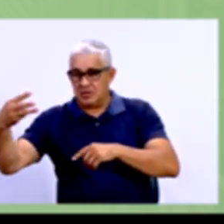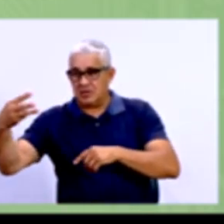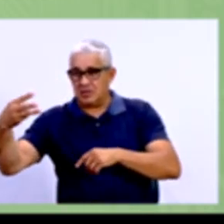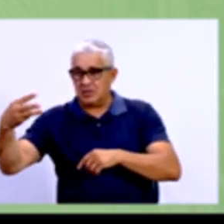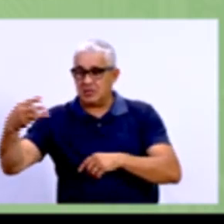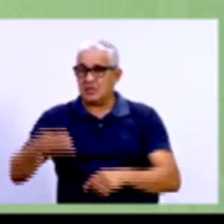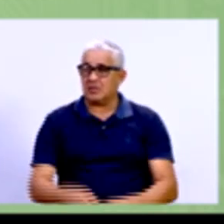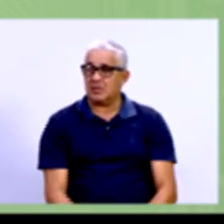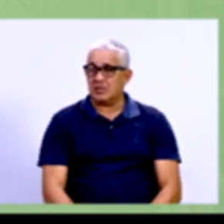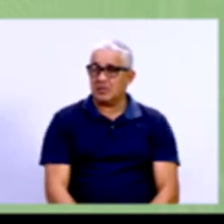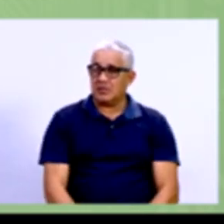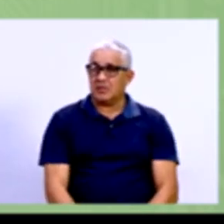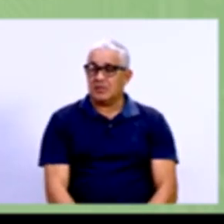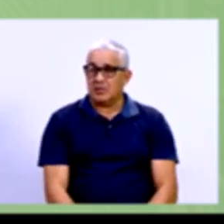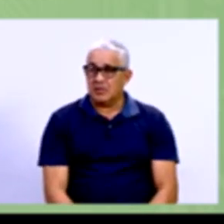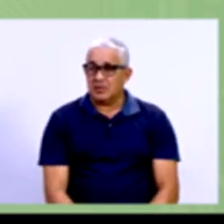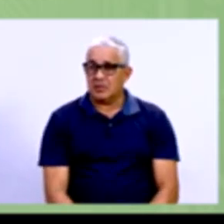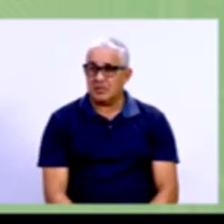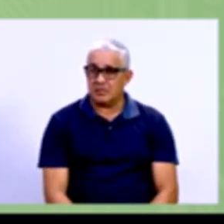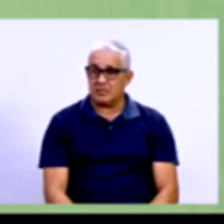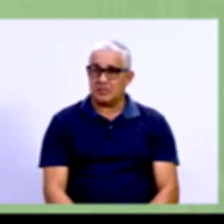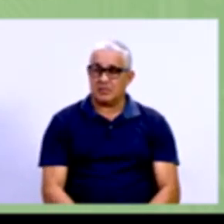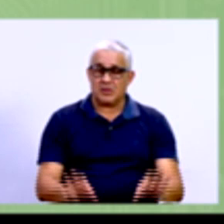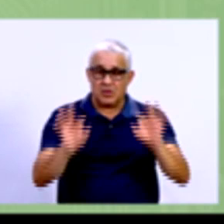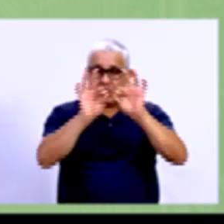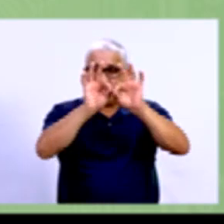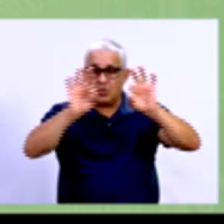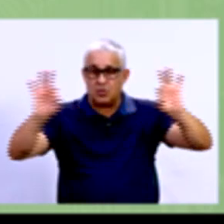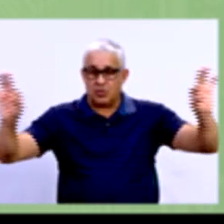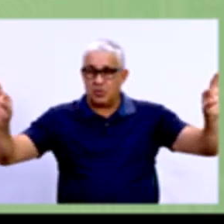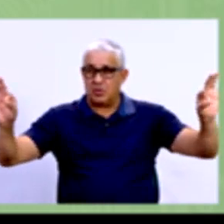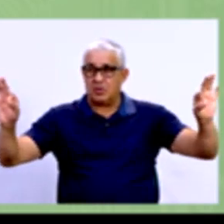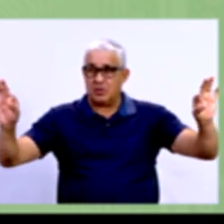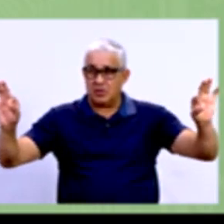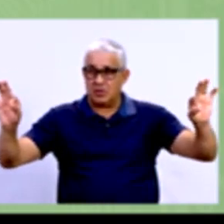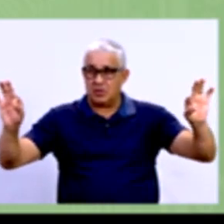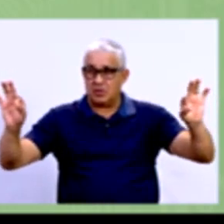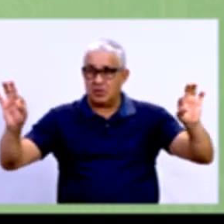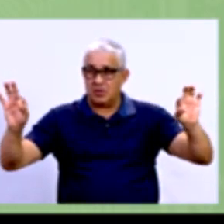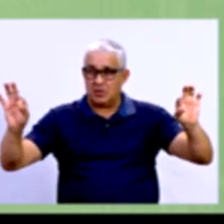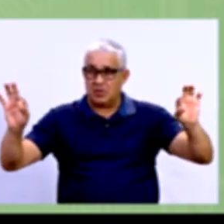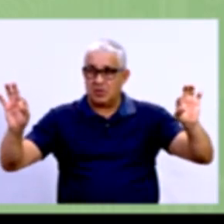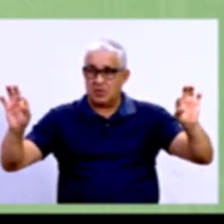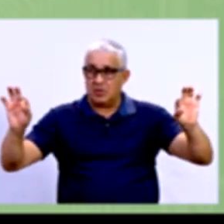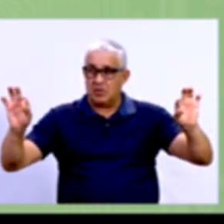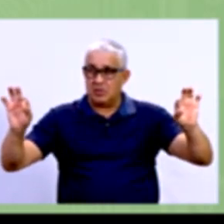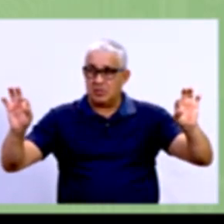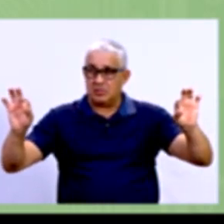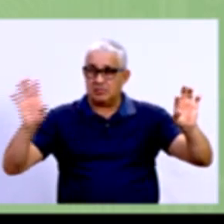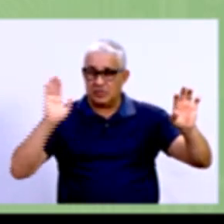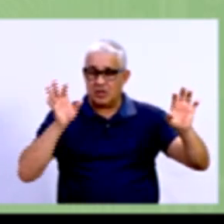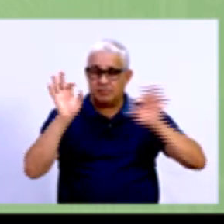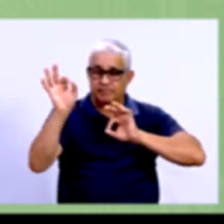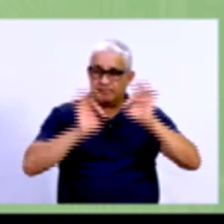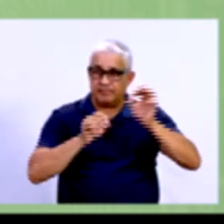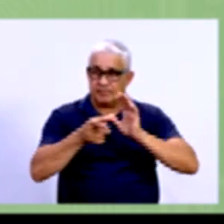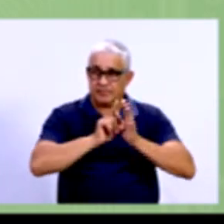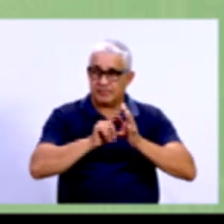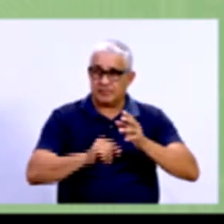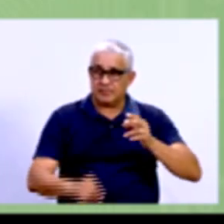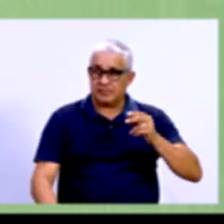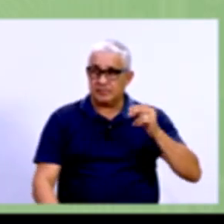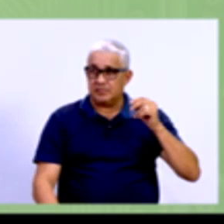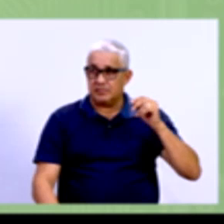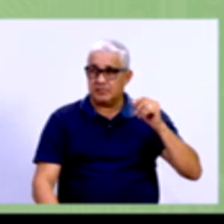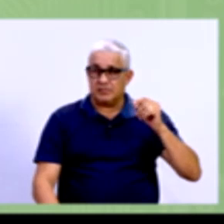vezes 23. Aí, isso a gente vai dividir pelo x. Por isso que eu já até arrumei a fórmula aqui.